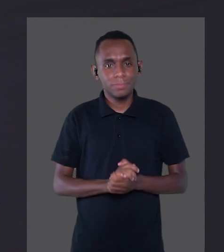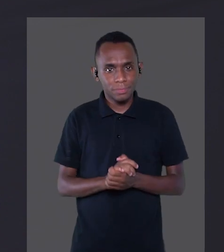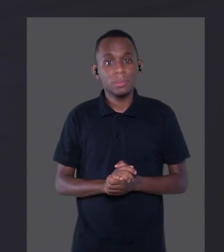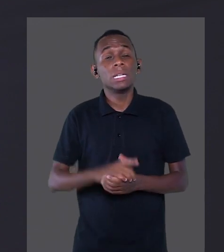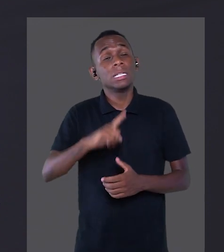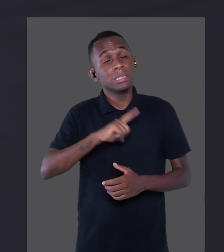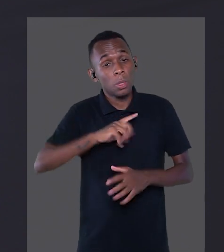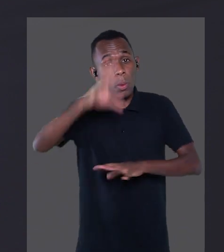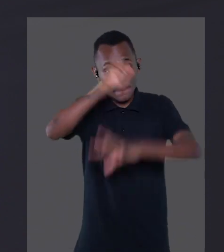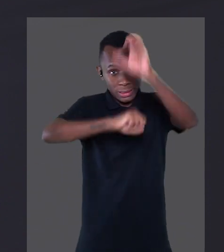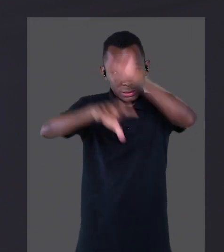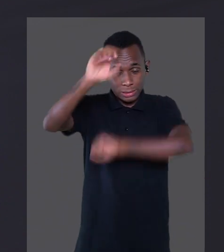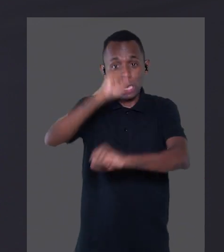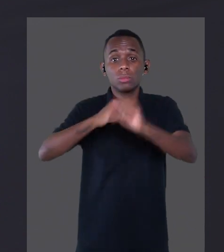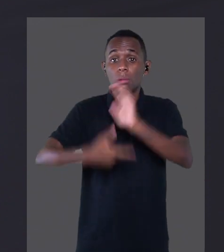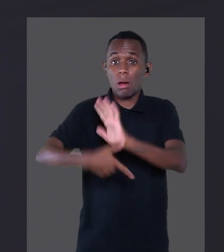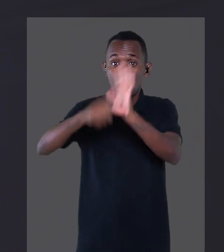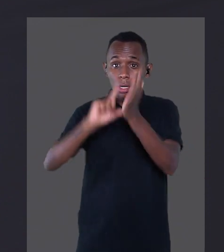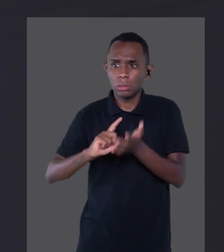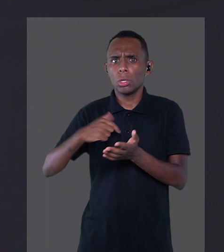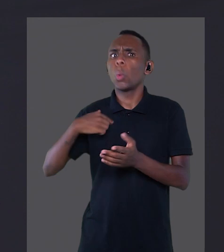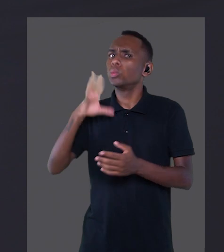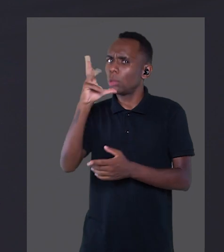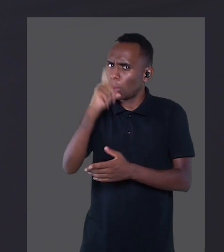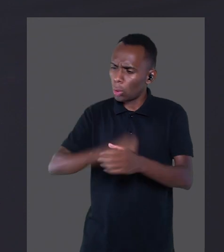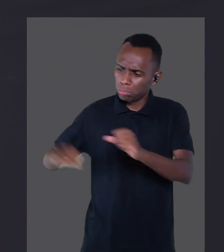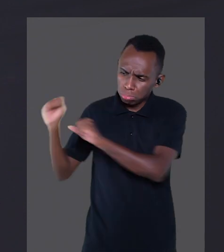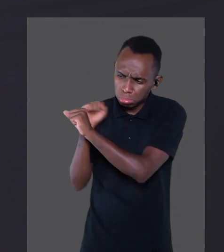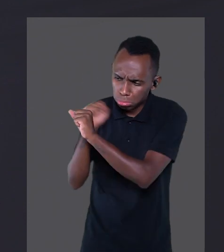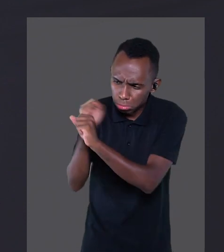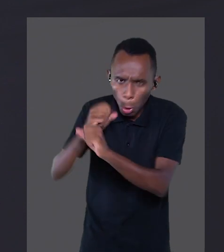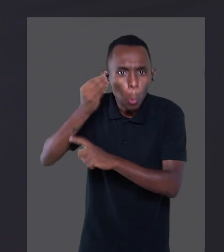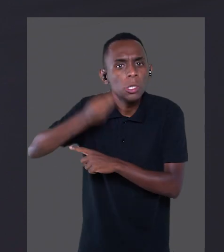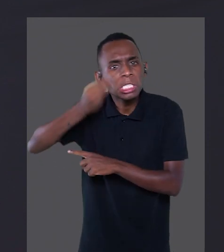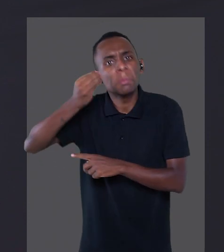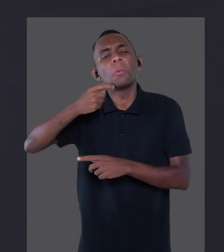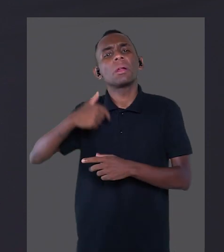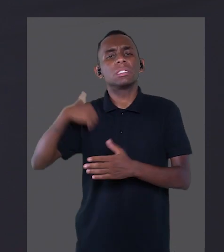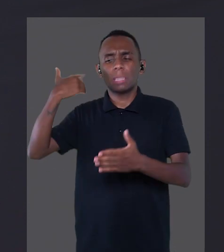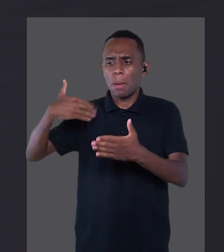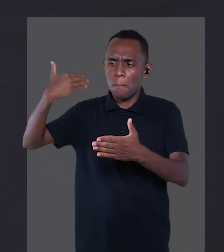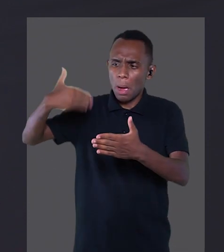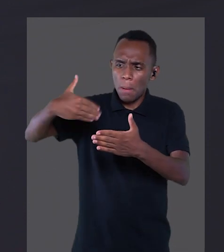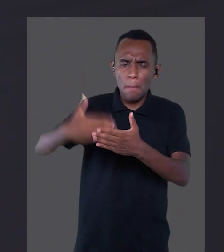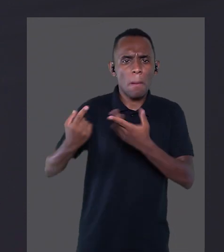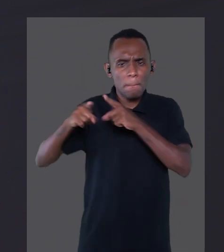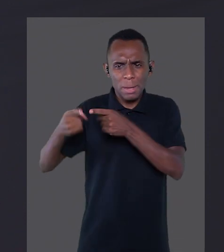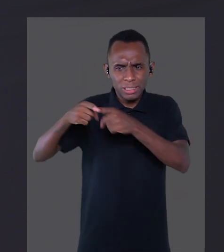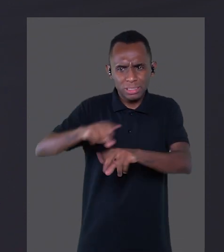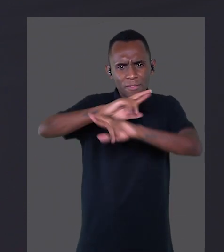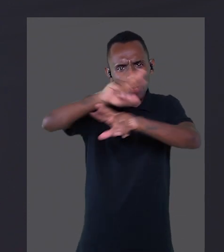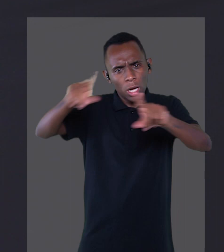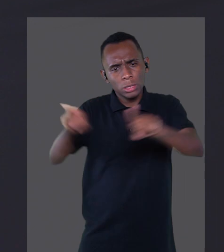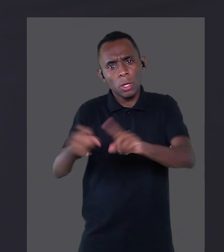um aprendizado que, no meu caso, levou muitos anos, né? Eu passei por várias fases e tive muitos parceiros. Tivemos